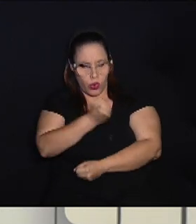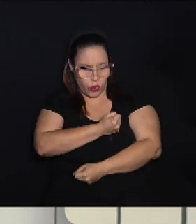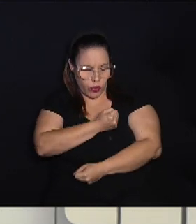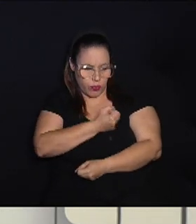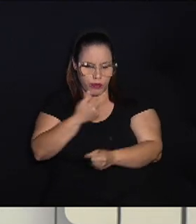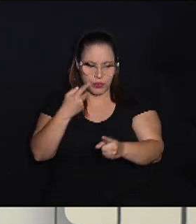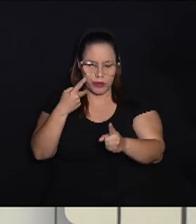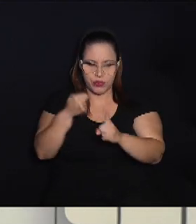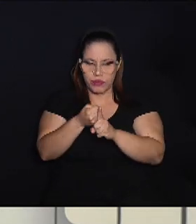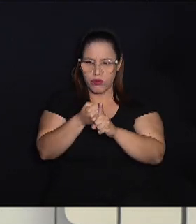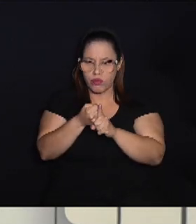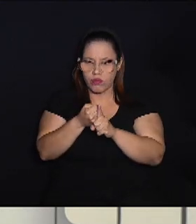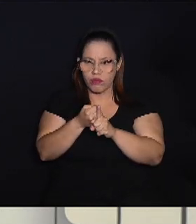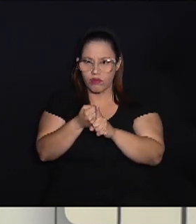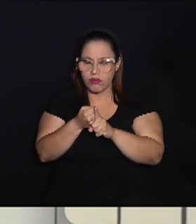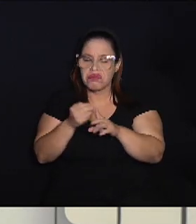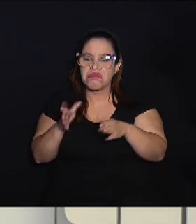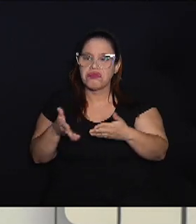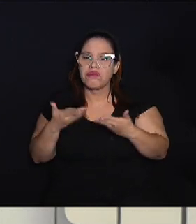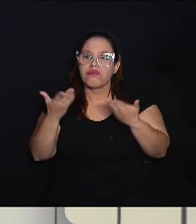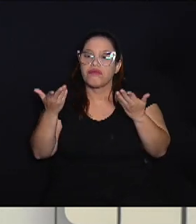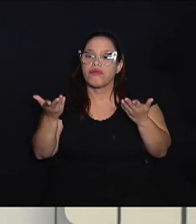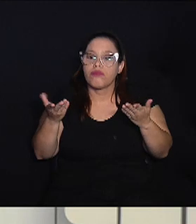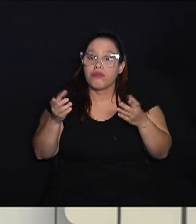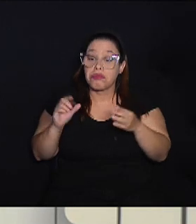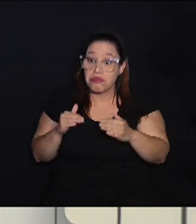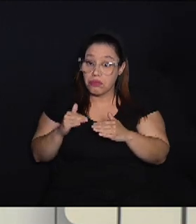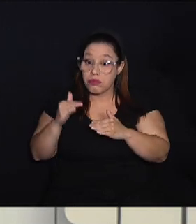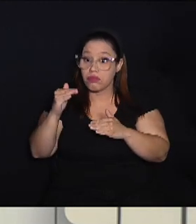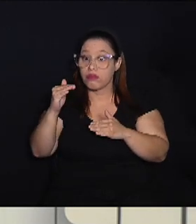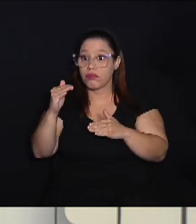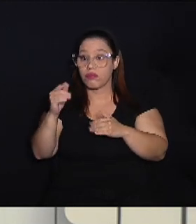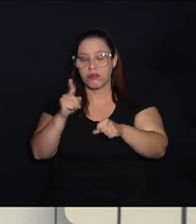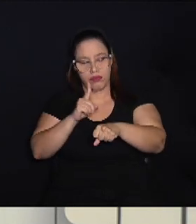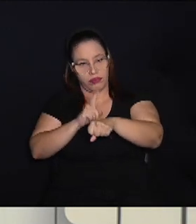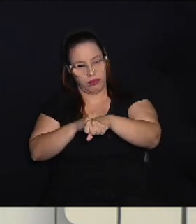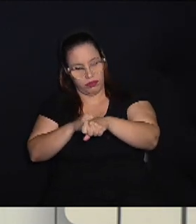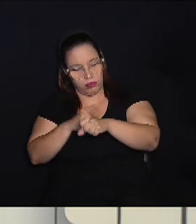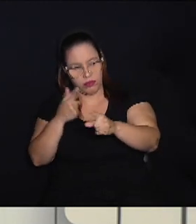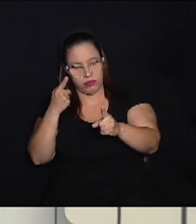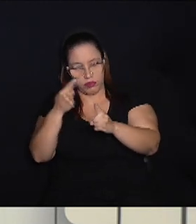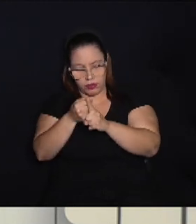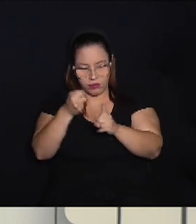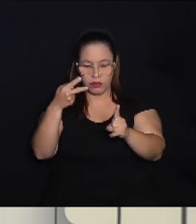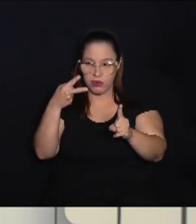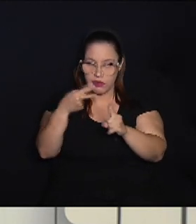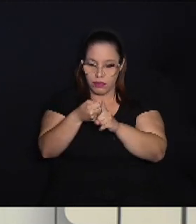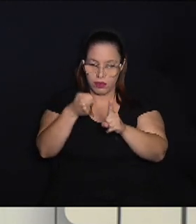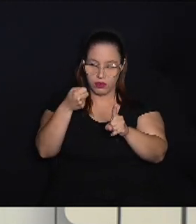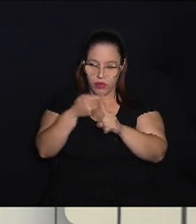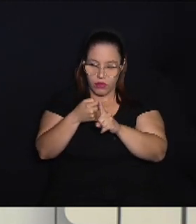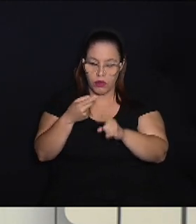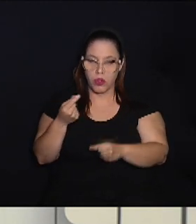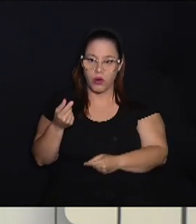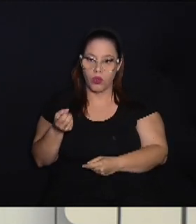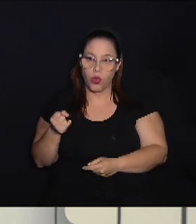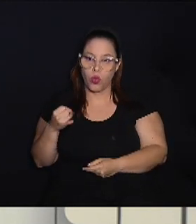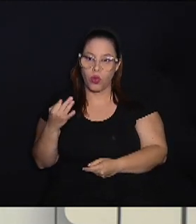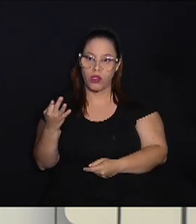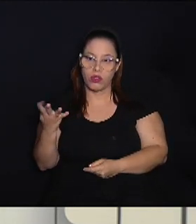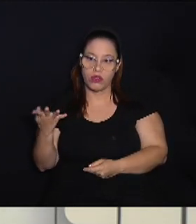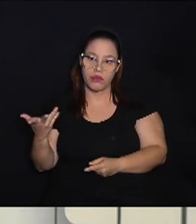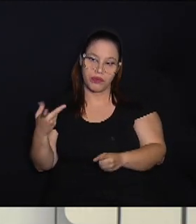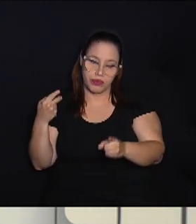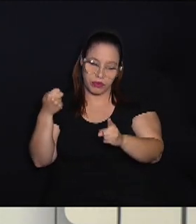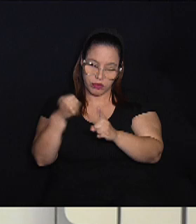a expectativa de atingirmos uma meta, os horários de vacinação, quantidade de doses aqui para a